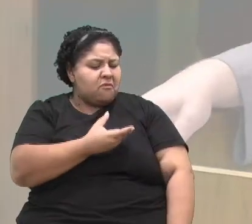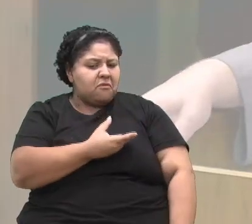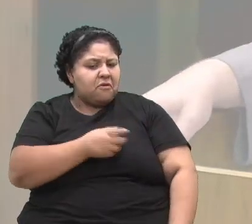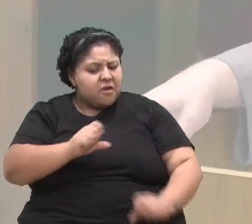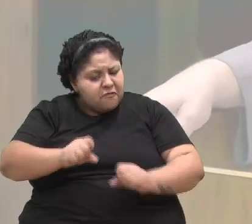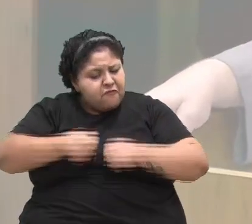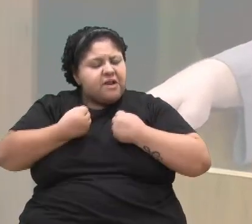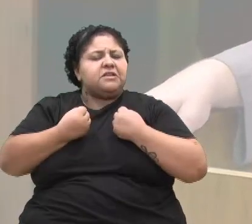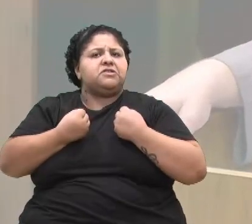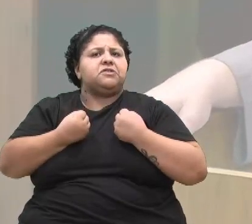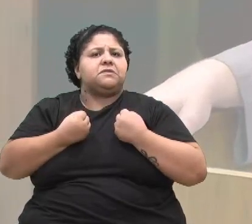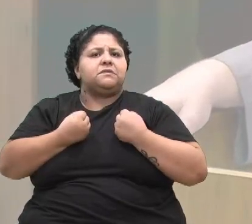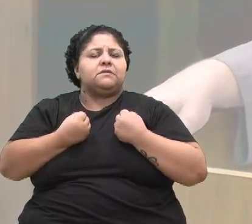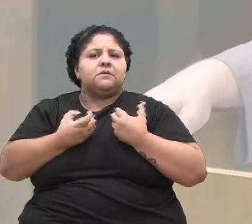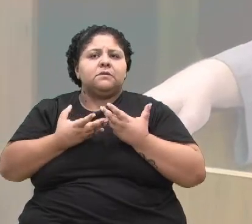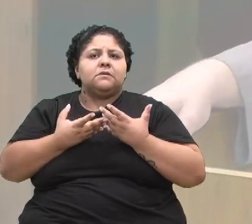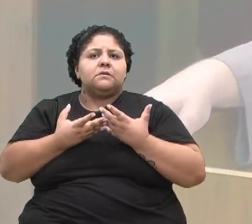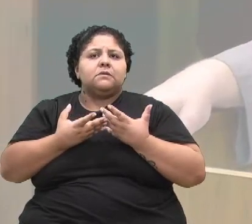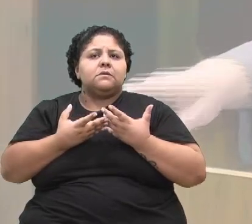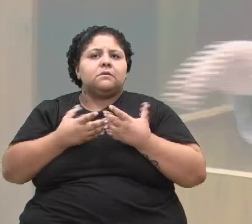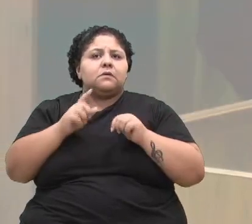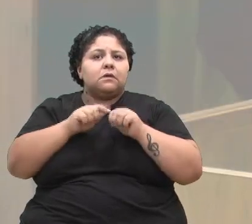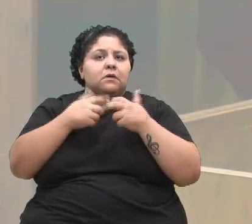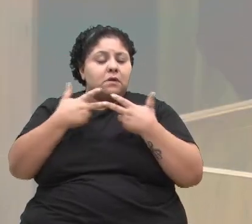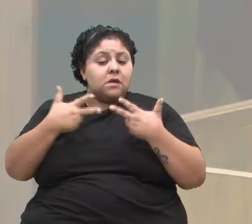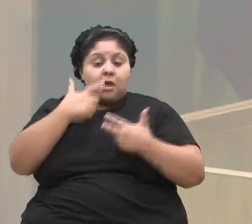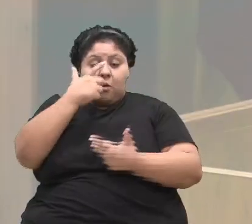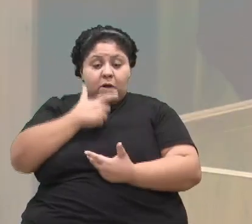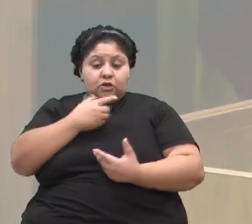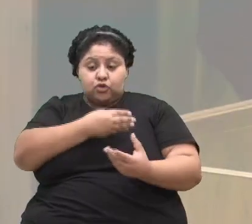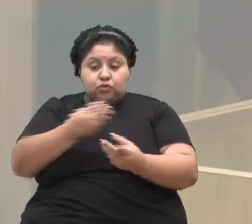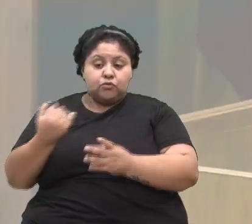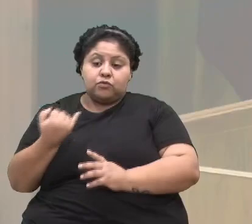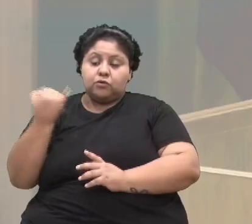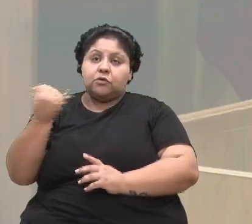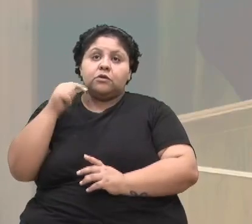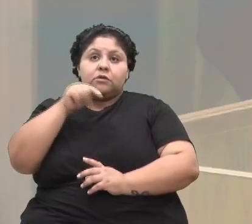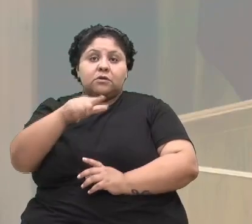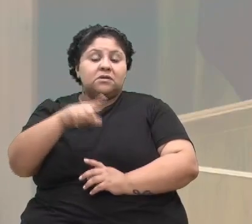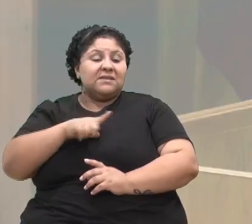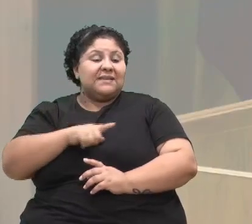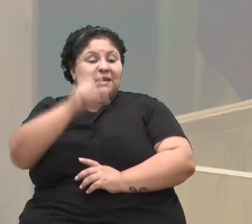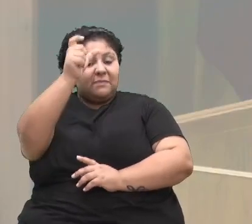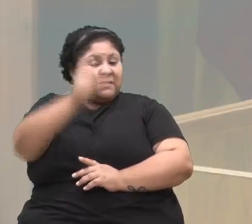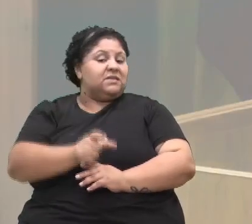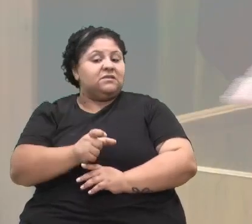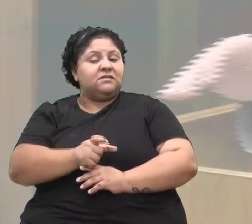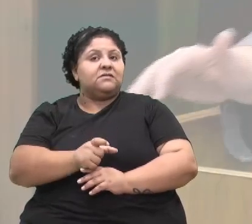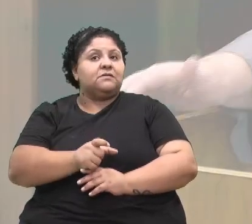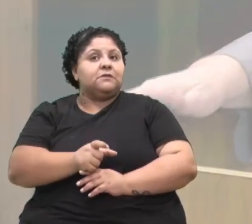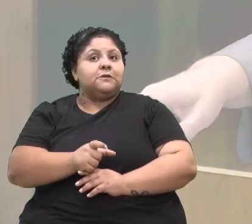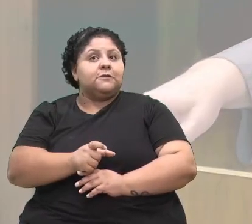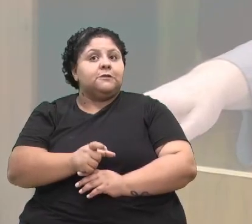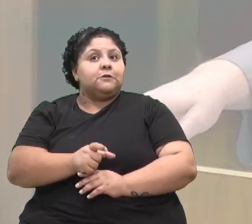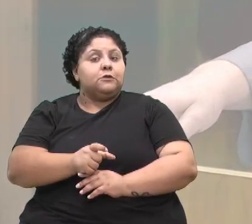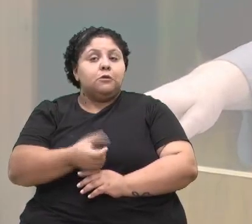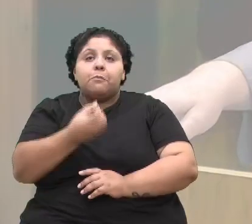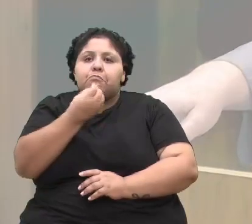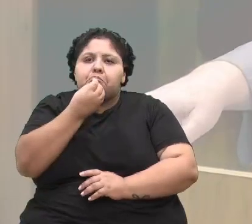frente. Uma coisa que eu acho muito importante é que o senhor tem pessoas de peso por